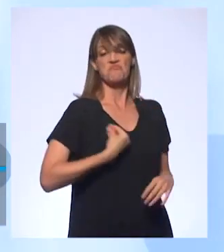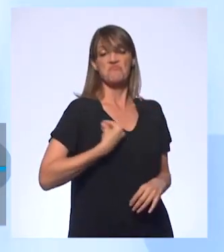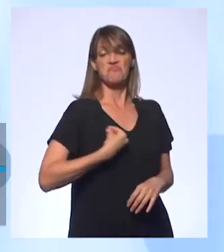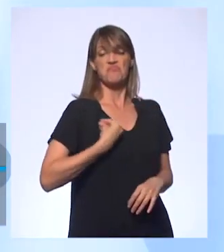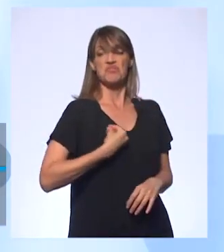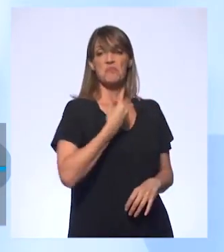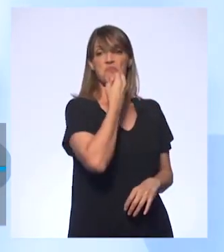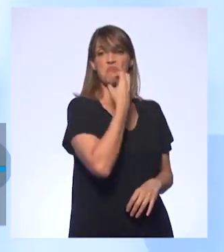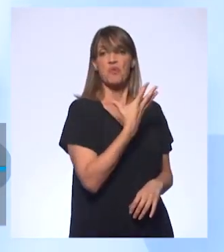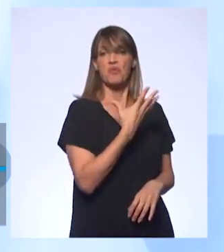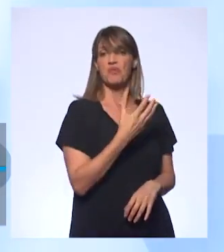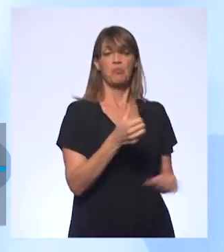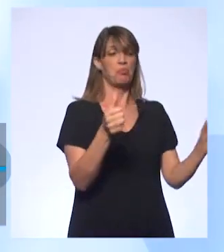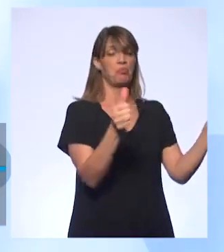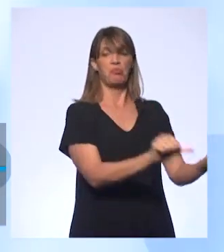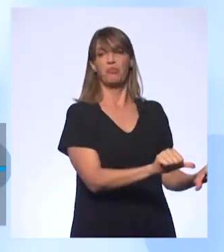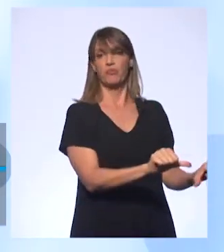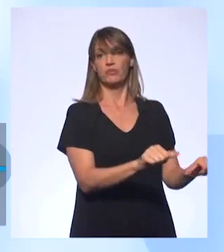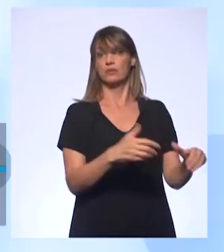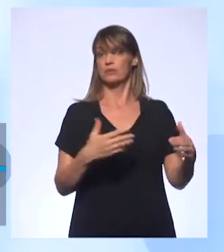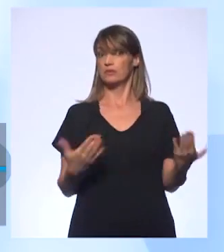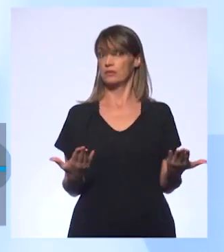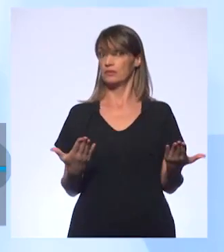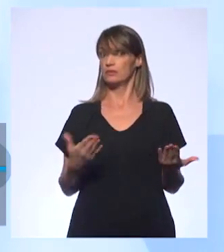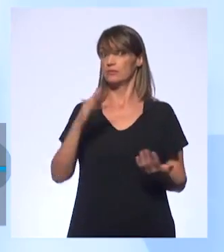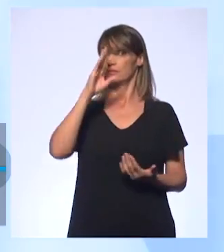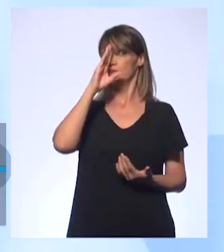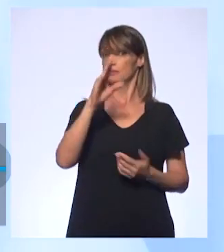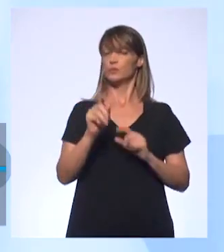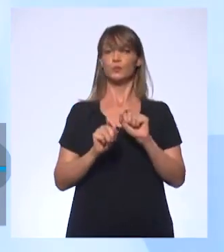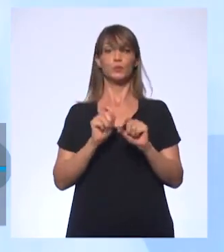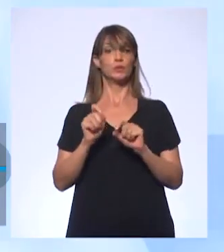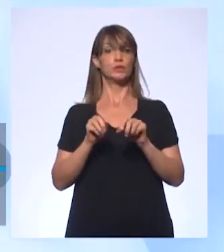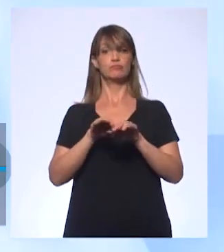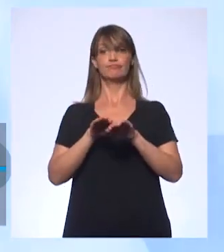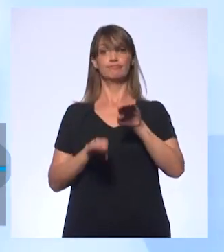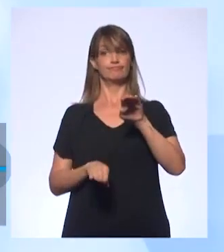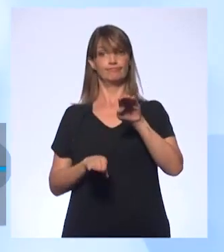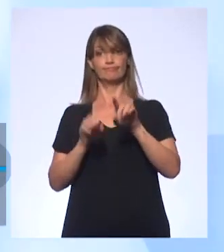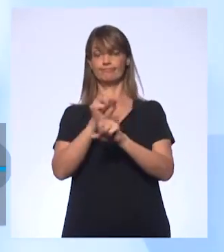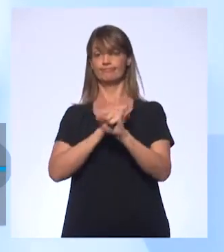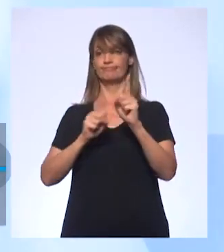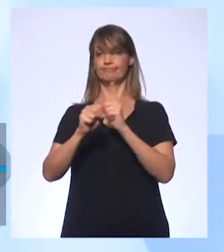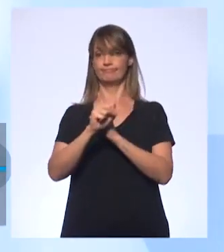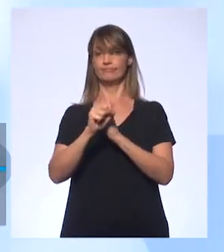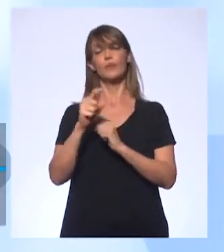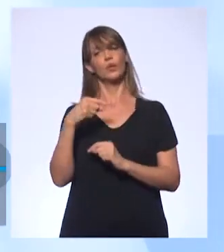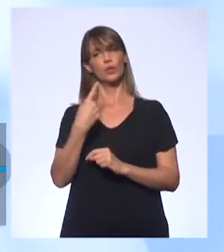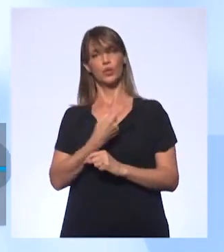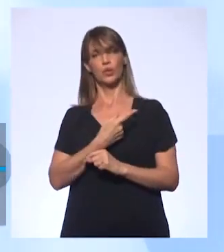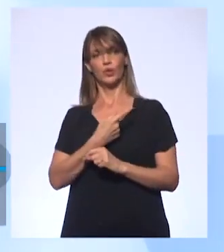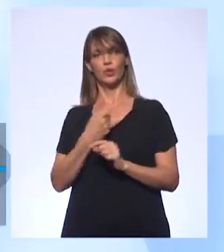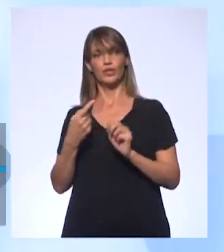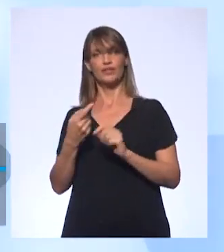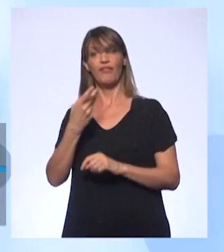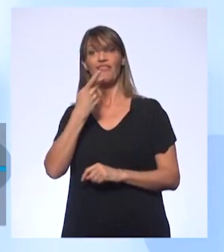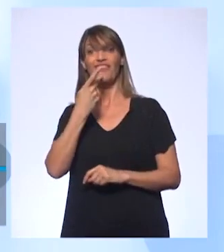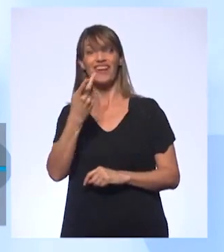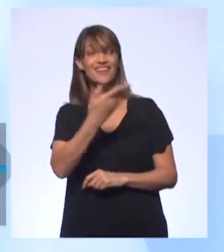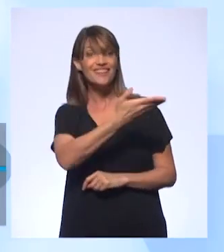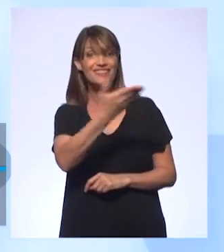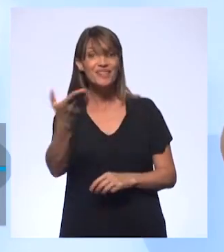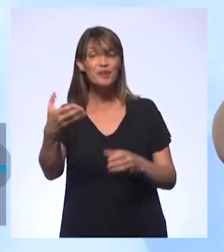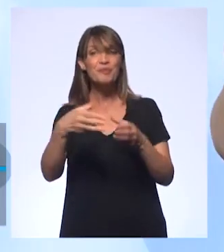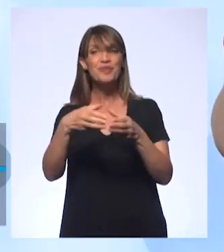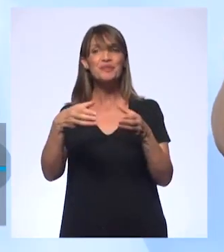Então, esse é um dos pontos centrais da questão da desigualdade, né? E quando nós falamos aqui para a nossa equipe querida da Vanzolini,